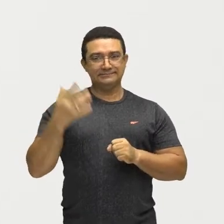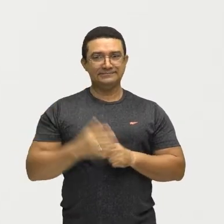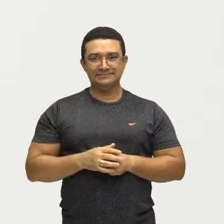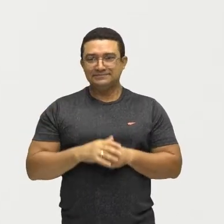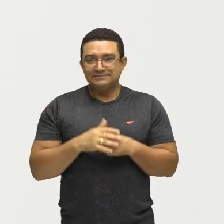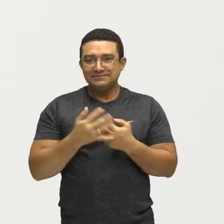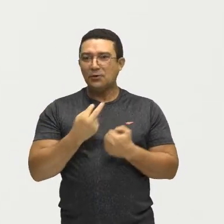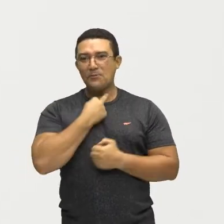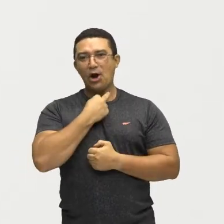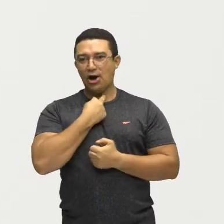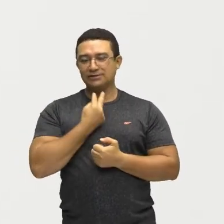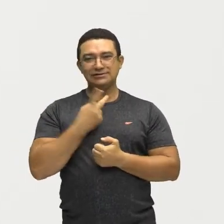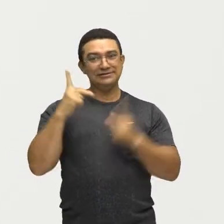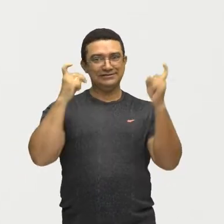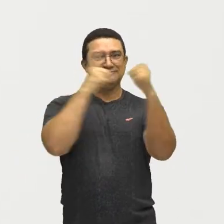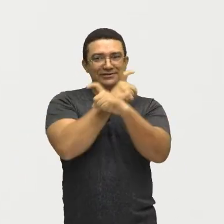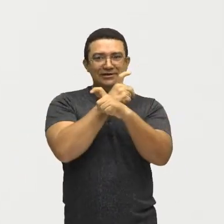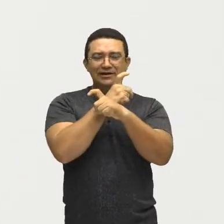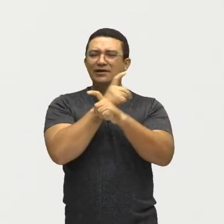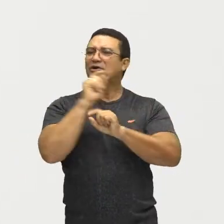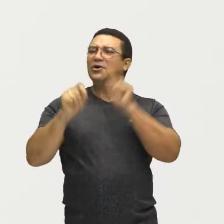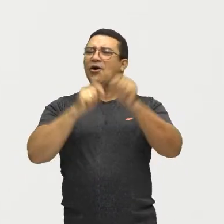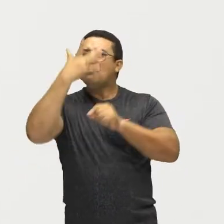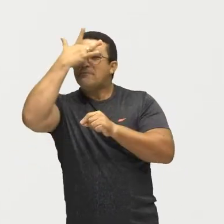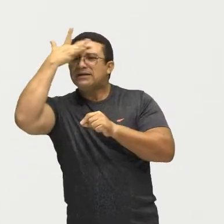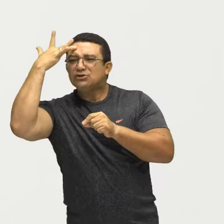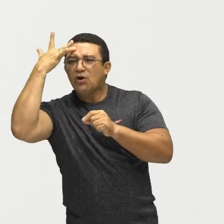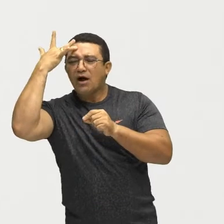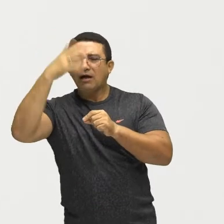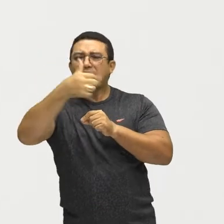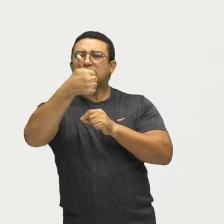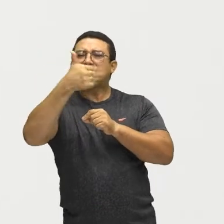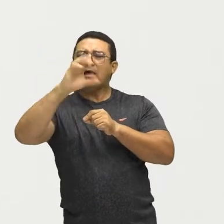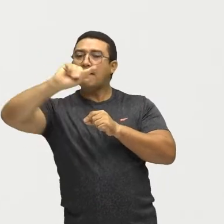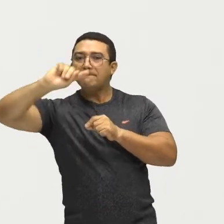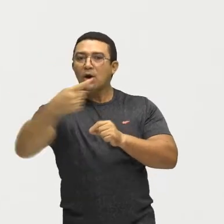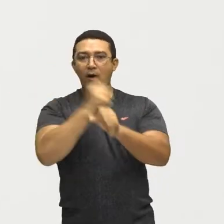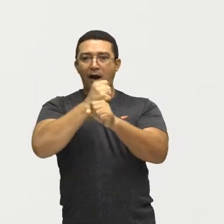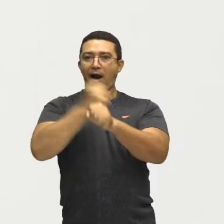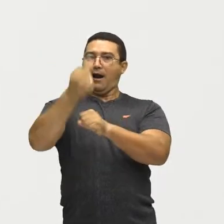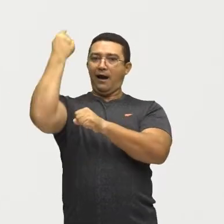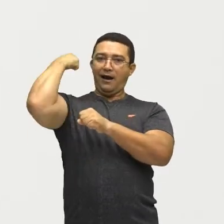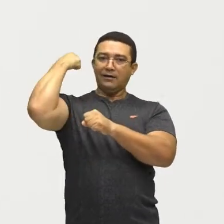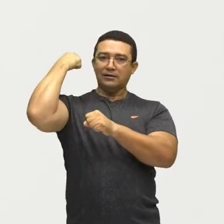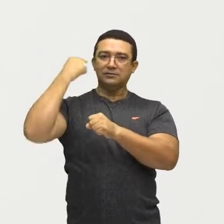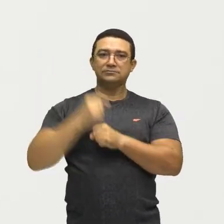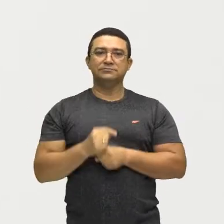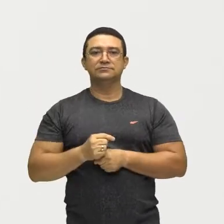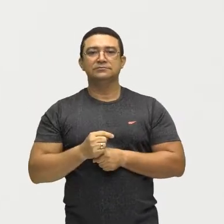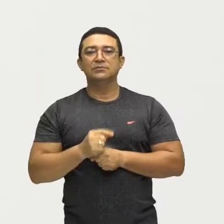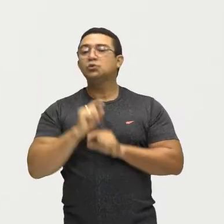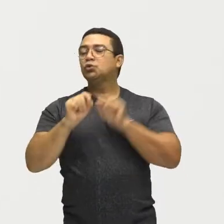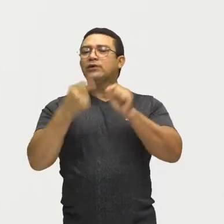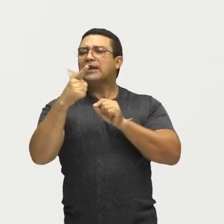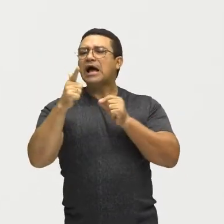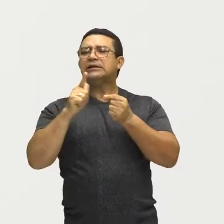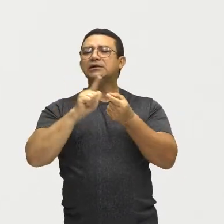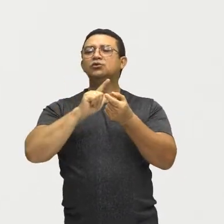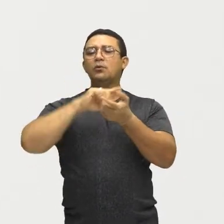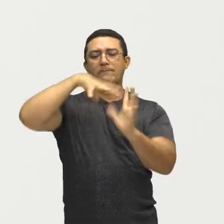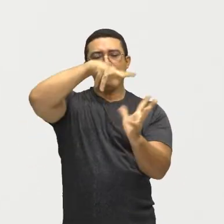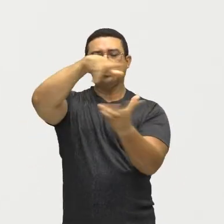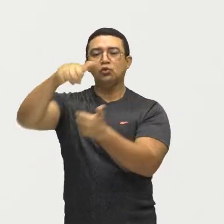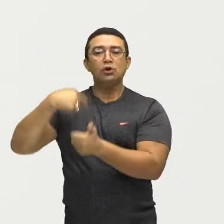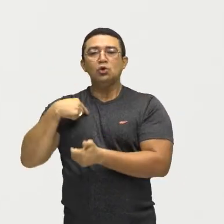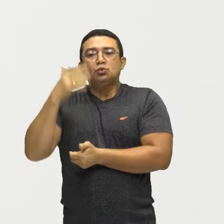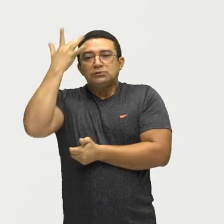exagero, né? Eu nasci há 10 mil anos atrás e não tem nada nesse mundo que eu não saiba demais. Até